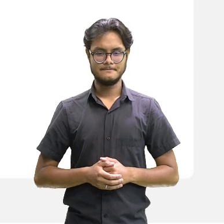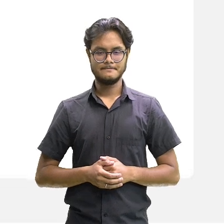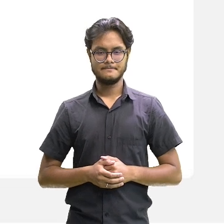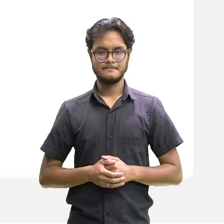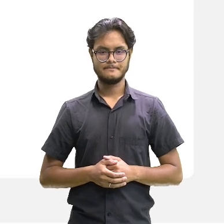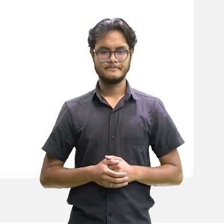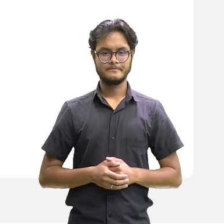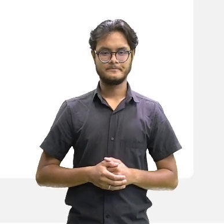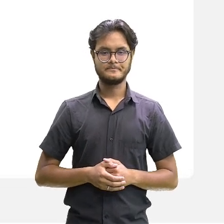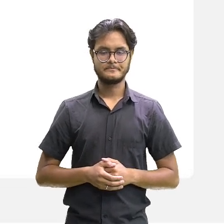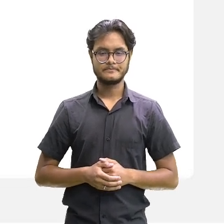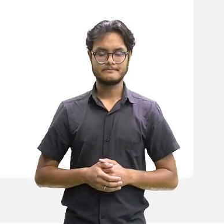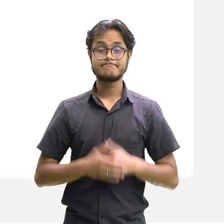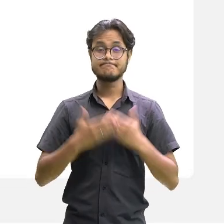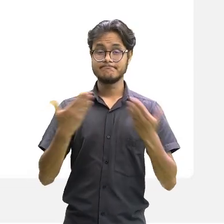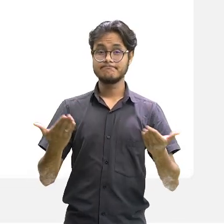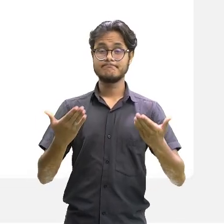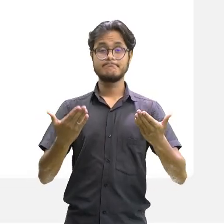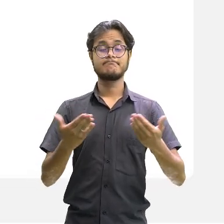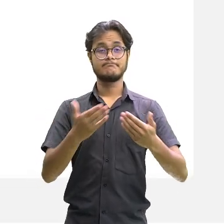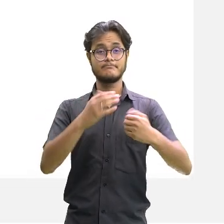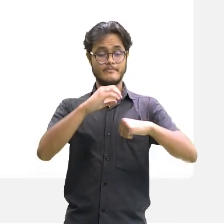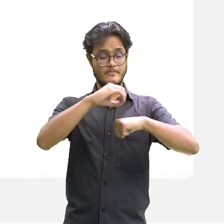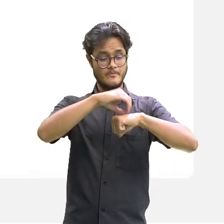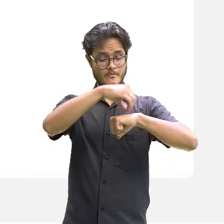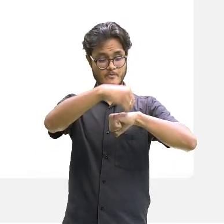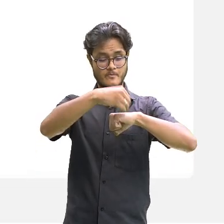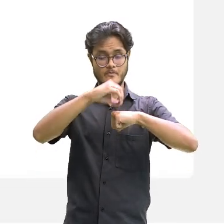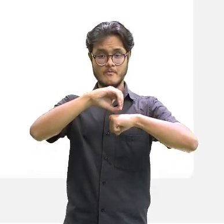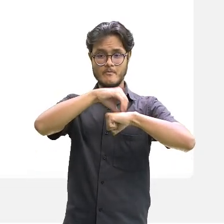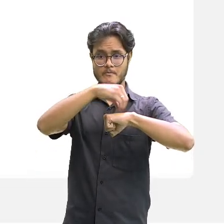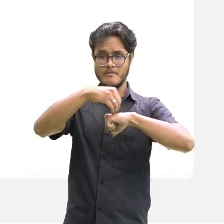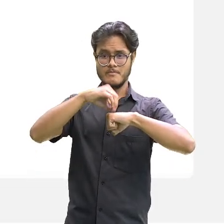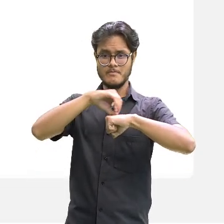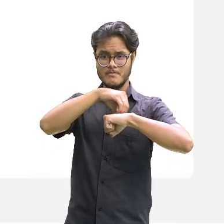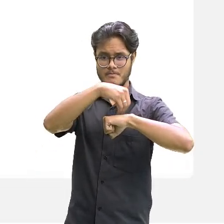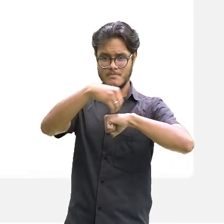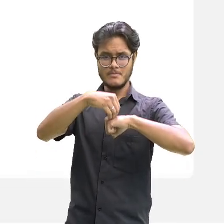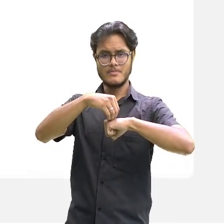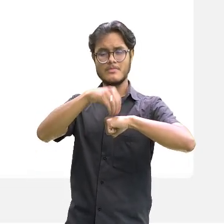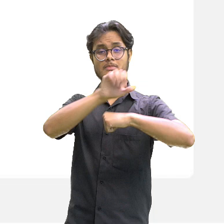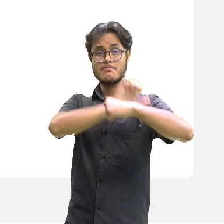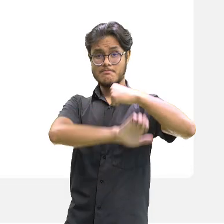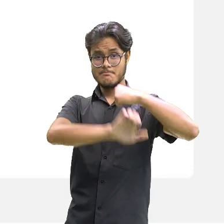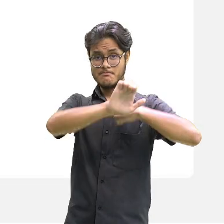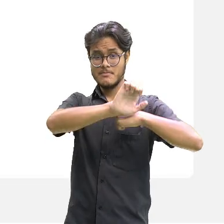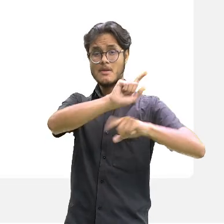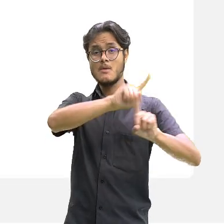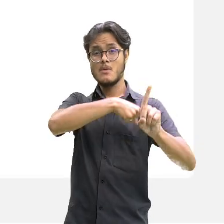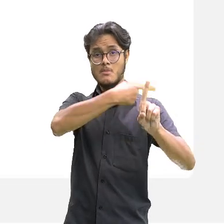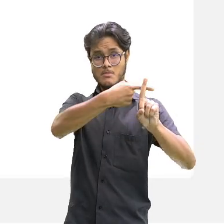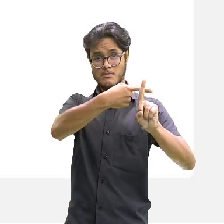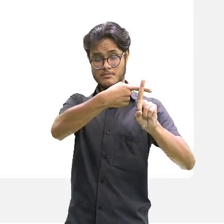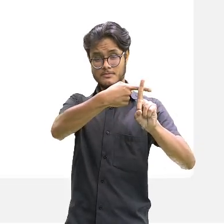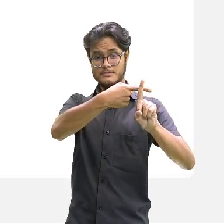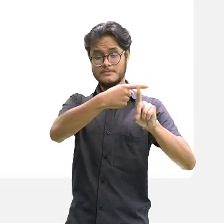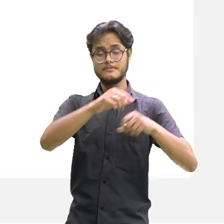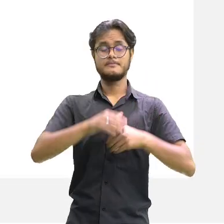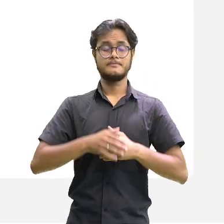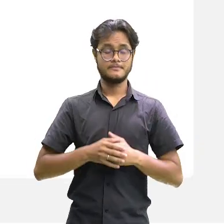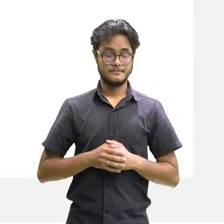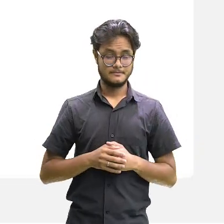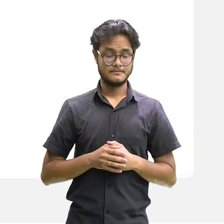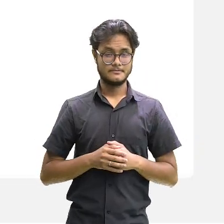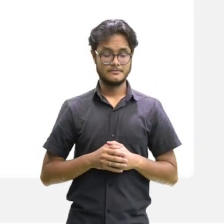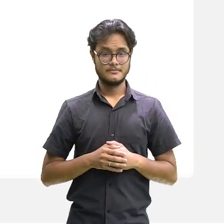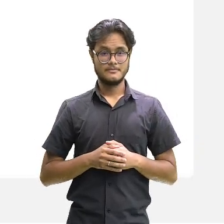partir disso, o átomo passou a ser considerado uma esfera de carga positiva, igual à esfera que o